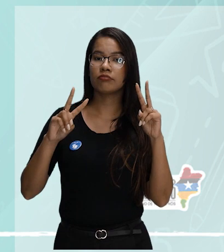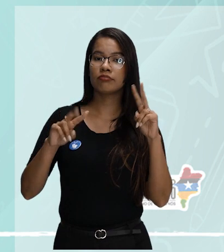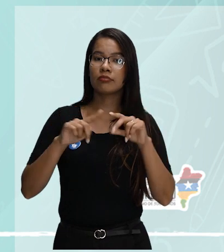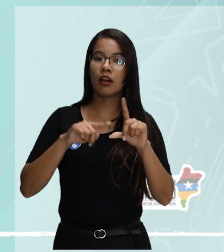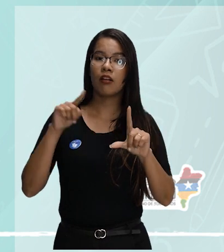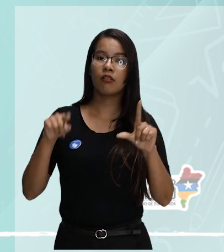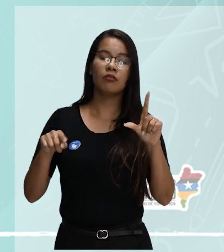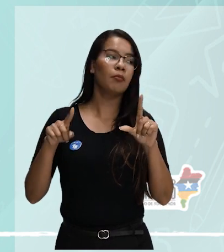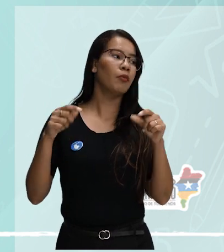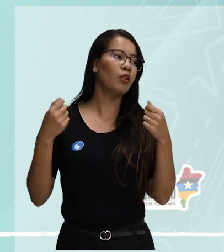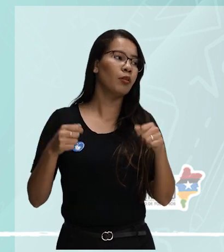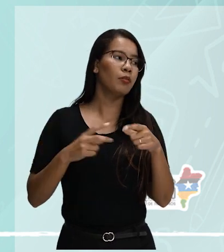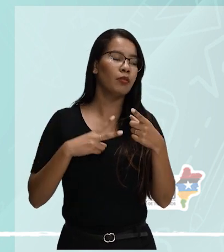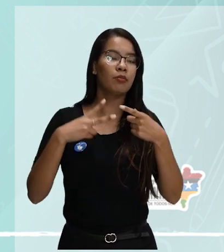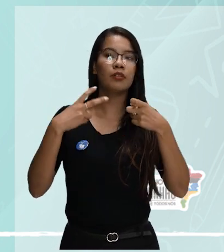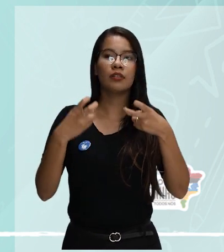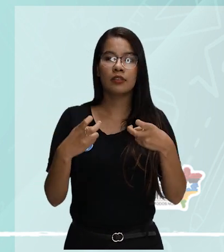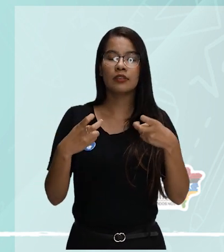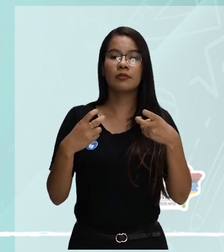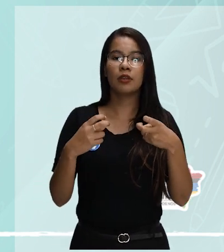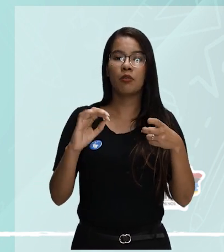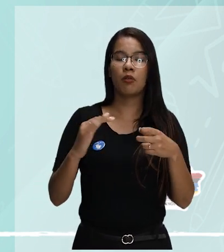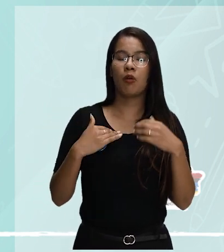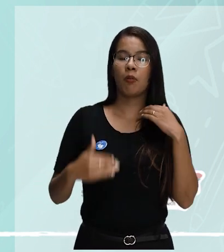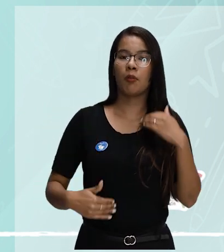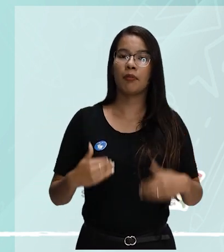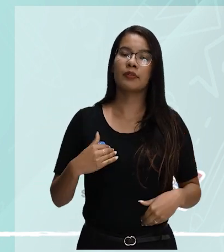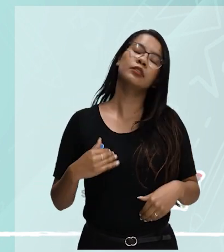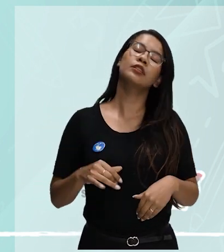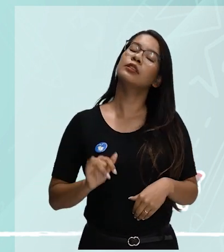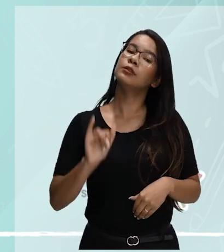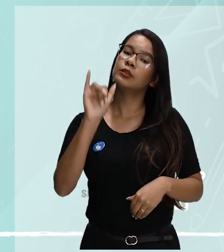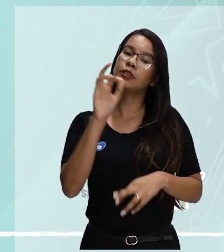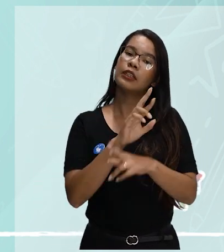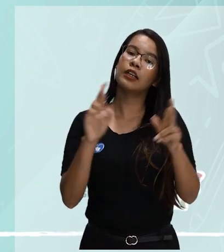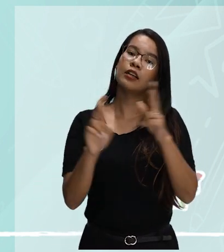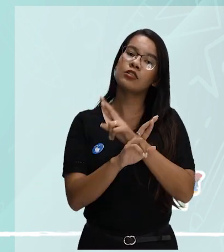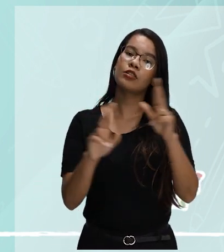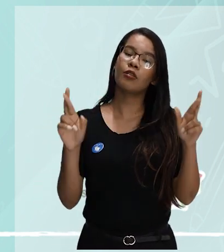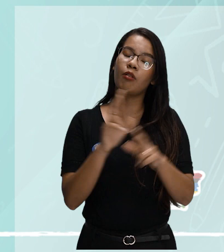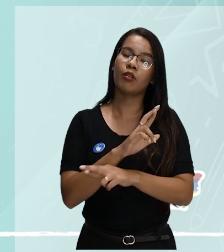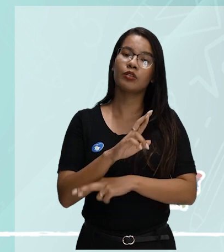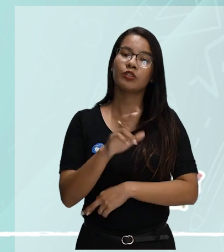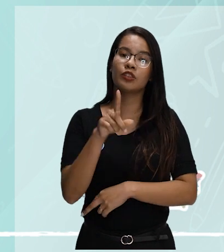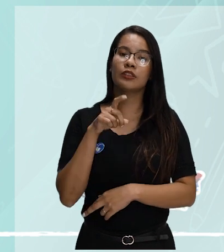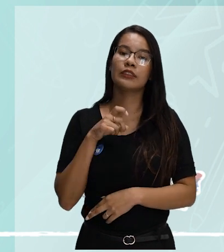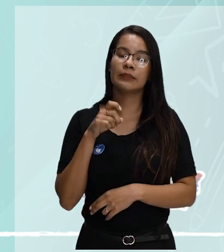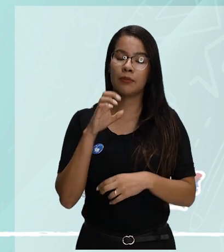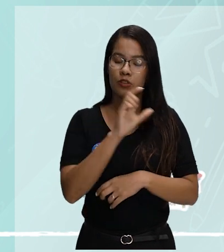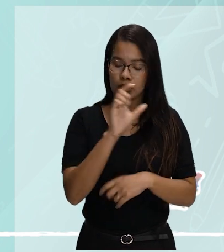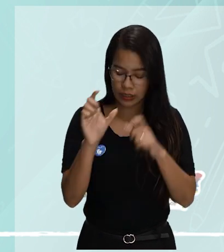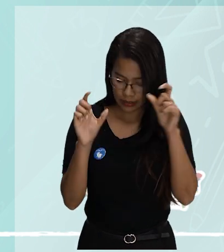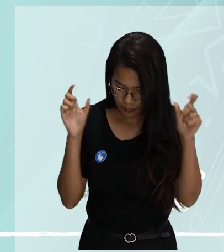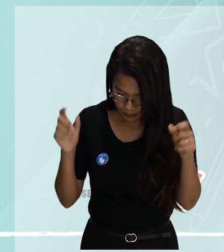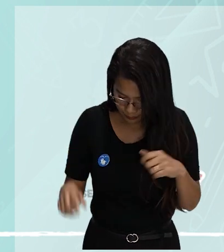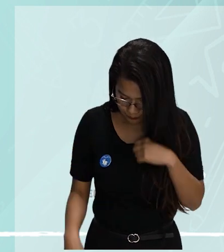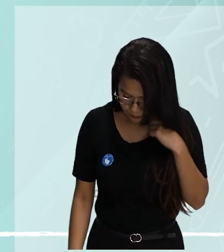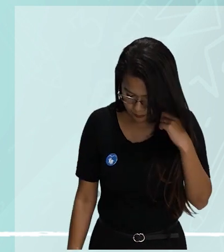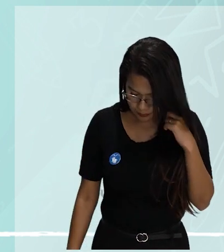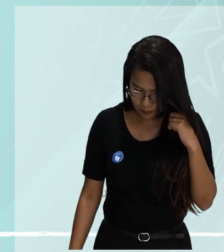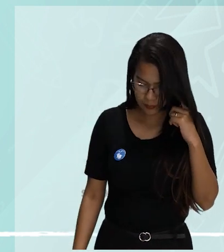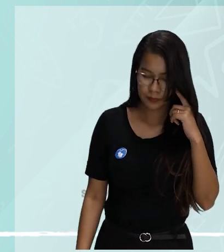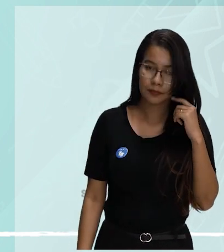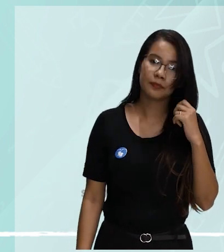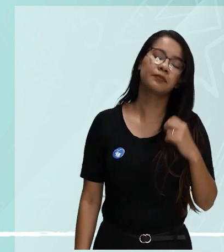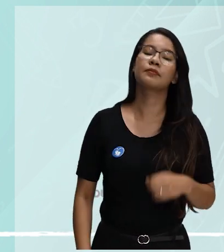observar o comportamento do y em relação ao x e você consegue classificar como crescente, decrescente ou constante.